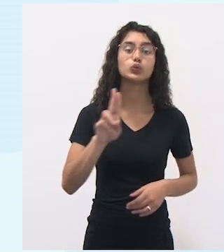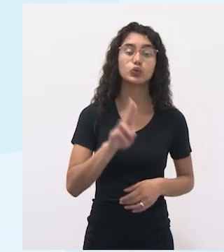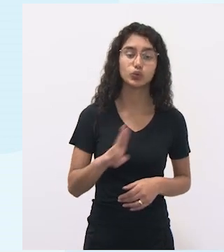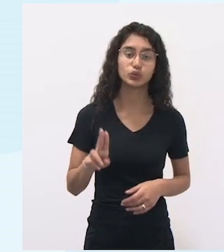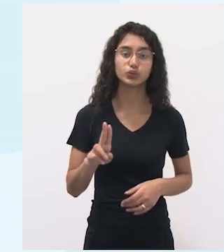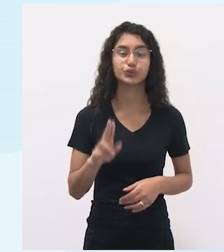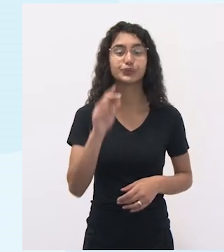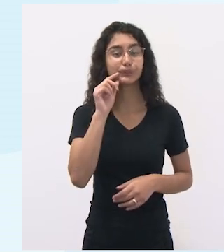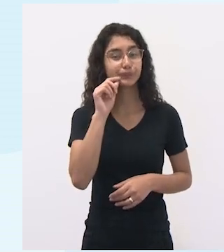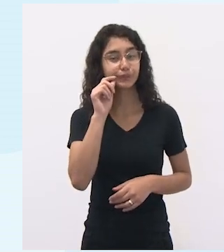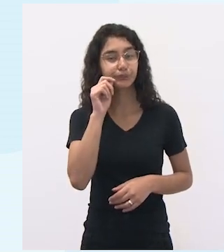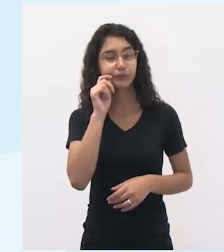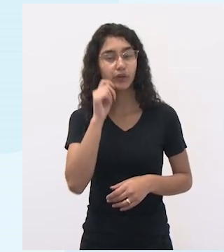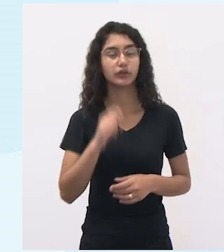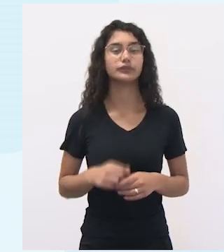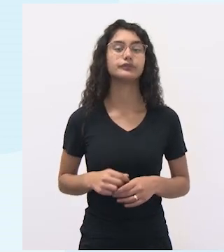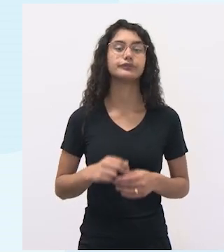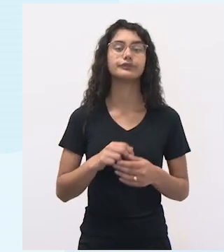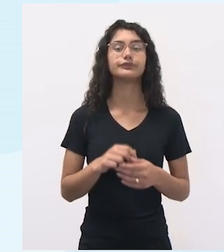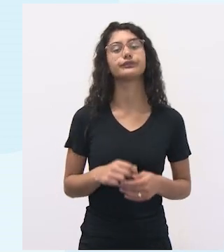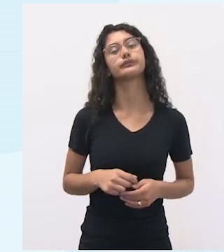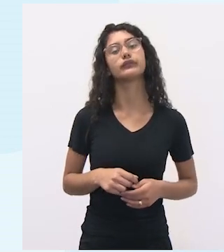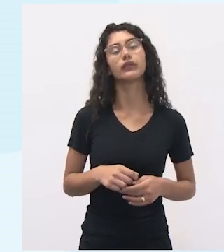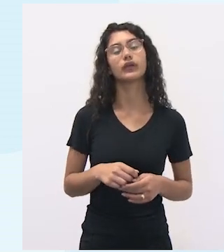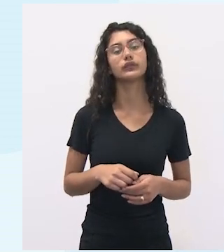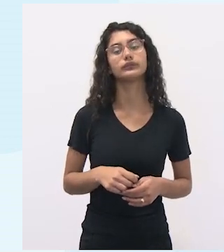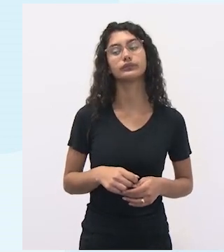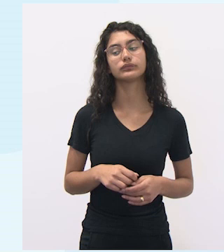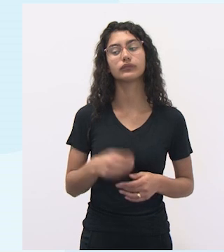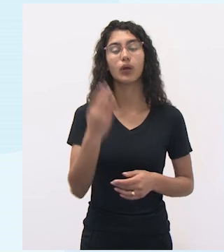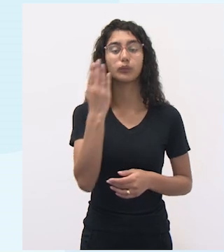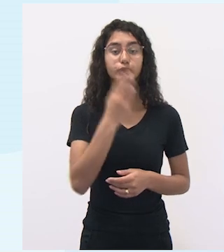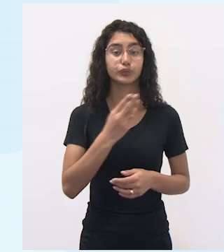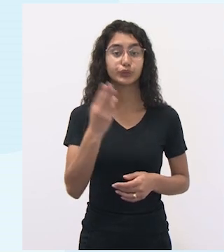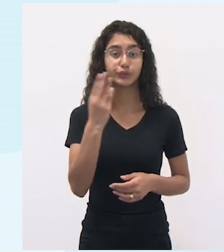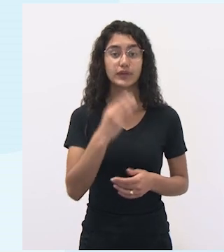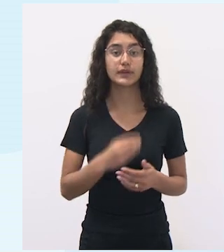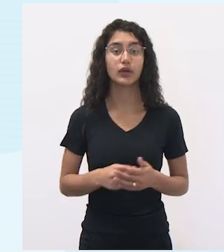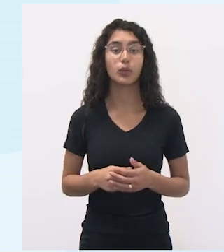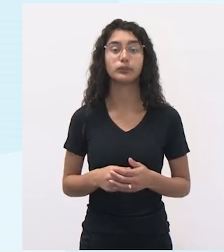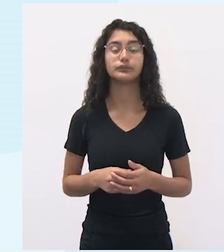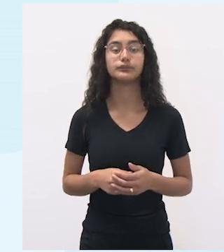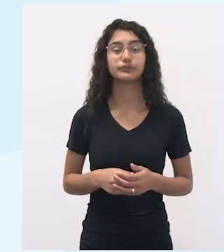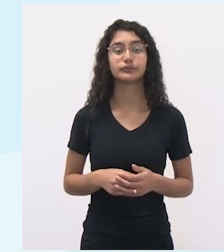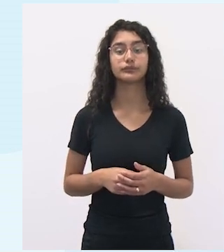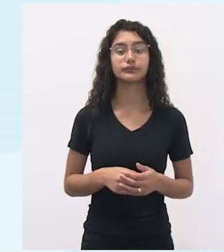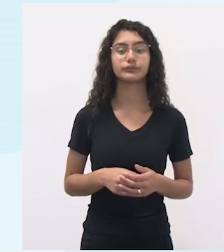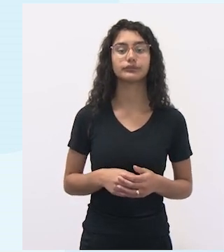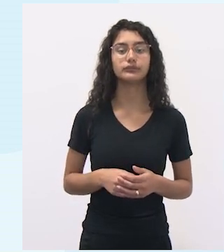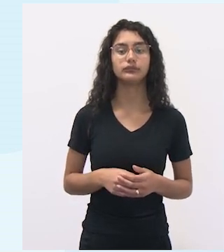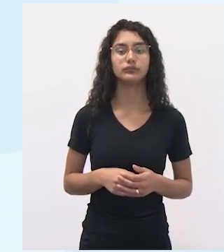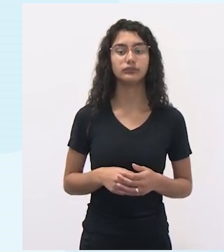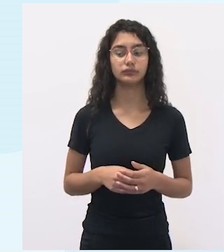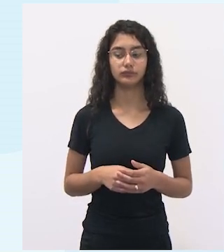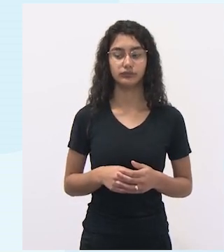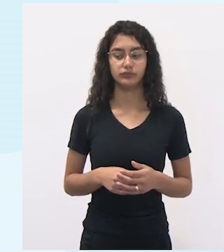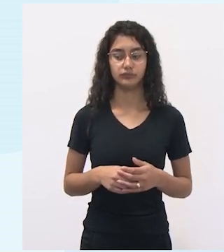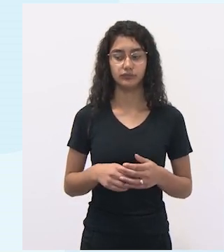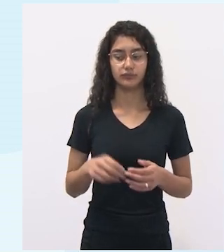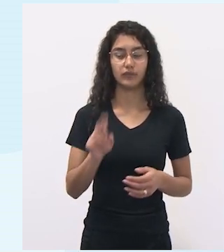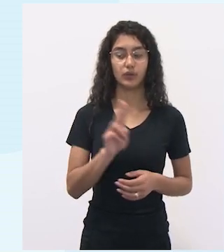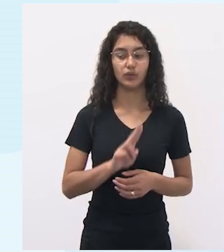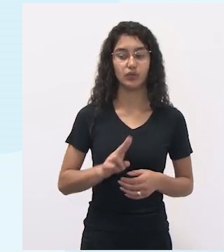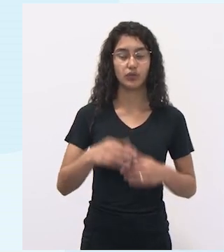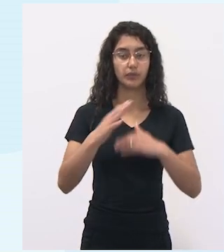suco, para fazer um mousse, para fazer um chá, eu estou aplicando esse conhecimento. Então, é um nível de aplicação. E no